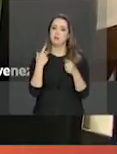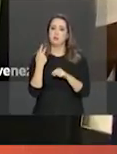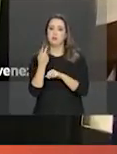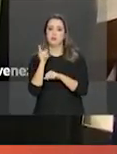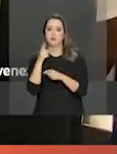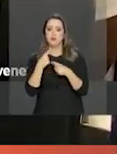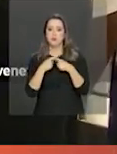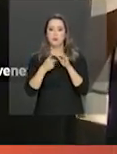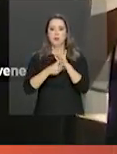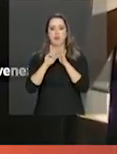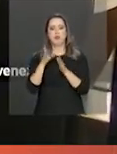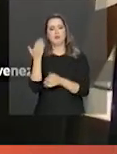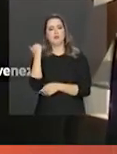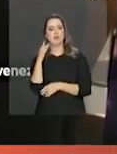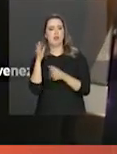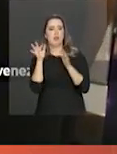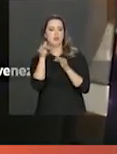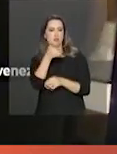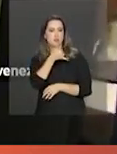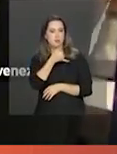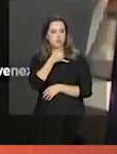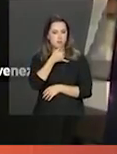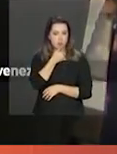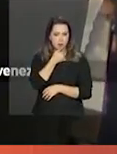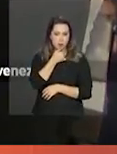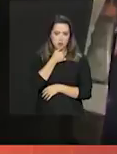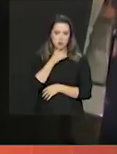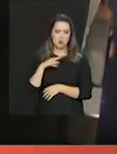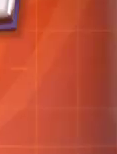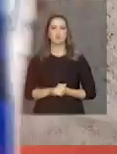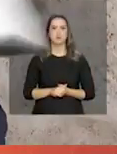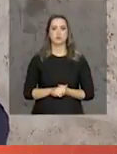otra tristeza, porque todos somos venezolanos.